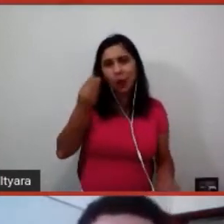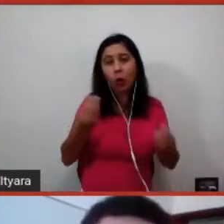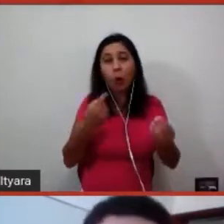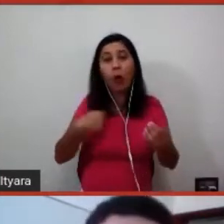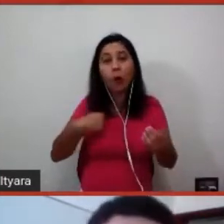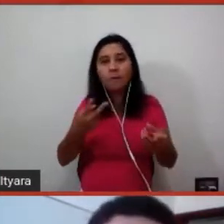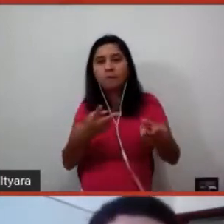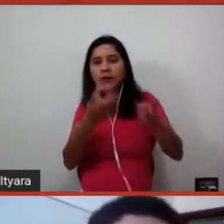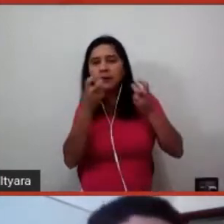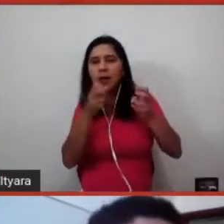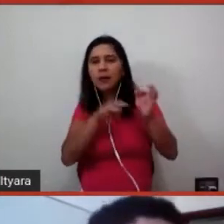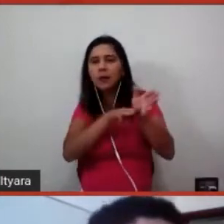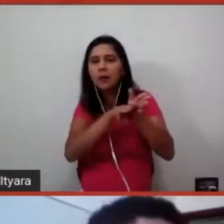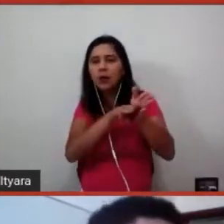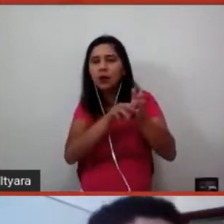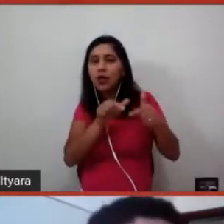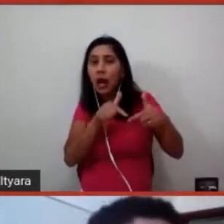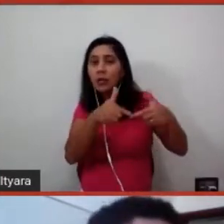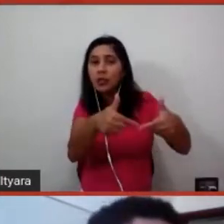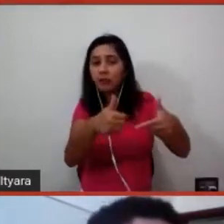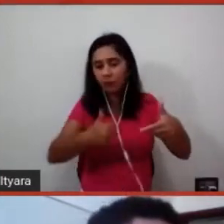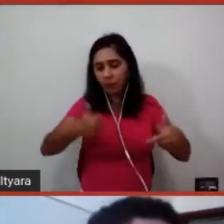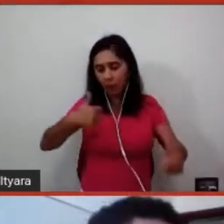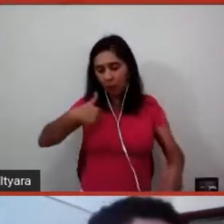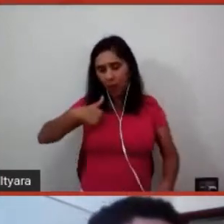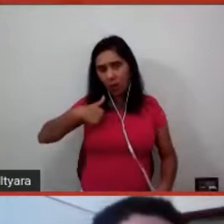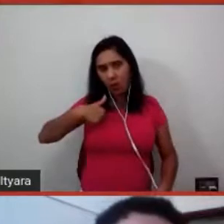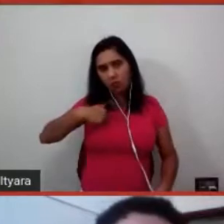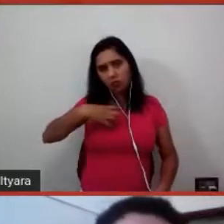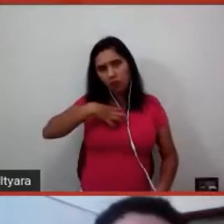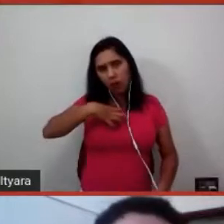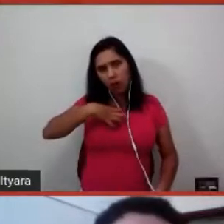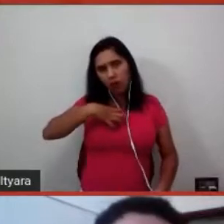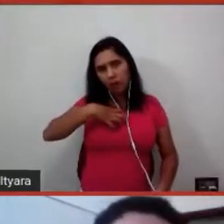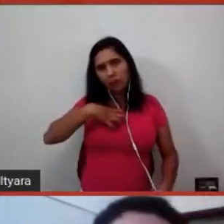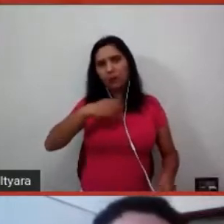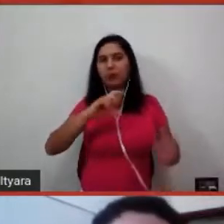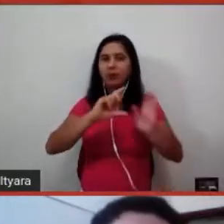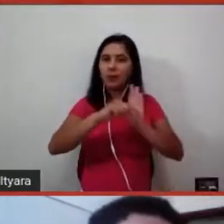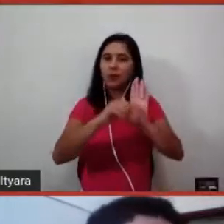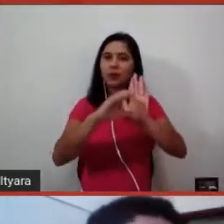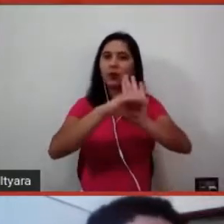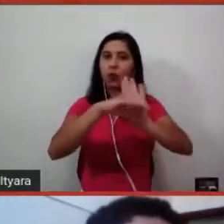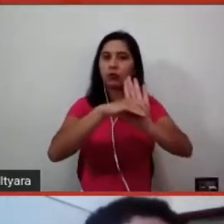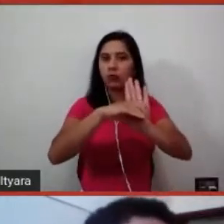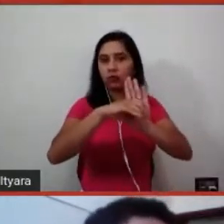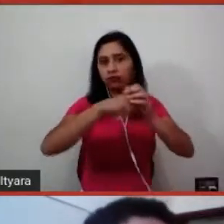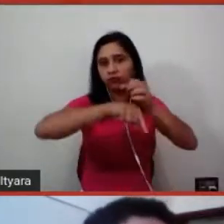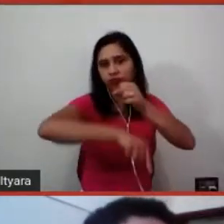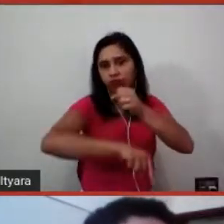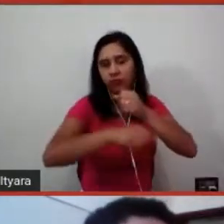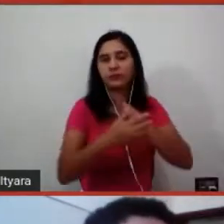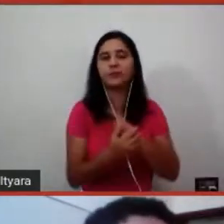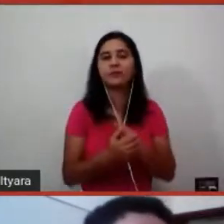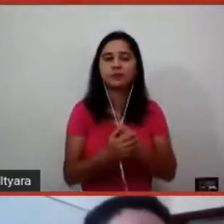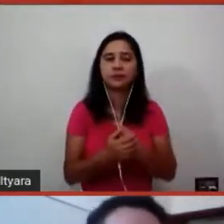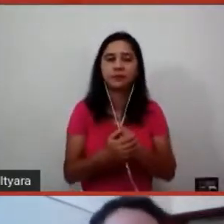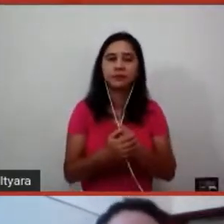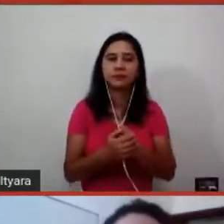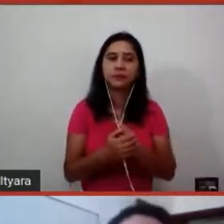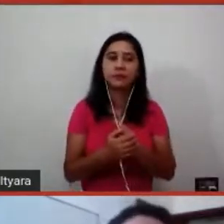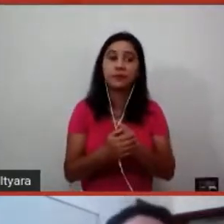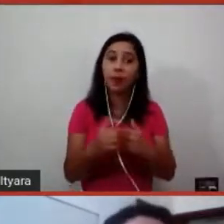metodologias ativas antes de expor para vocês uma conceituação um pouco mais robusta nesse sentido. Eu